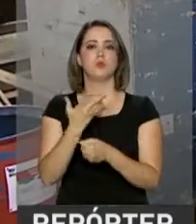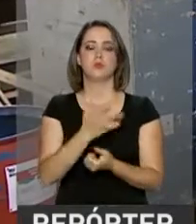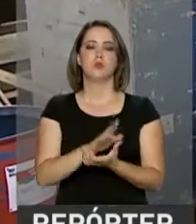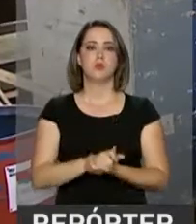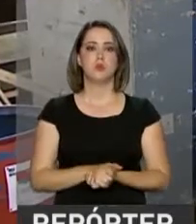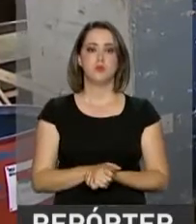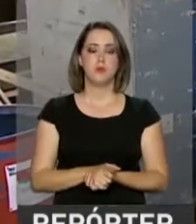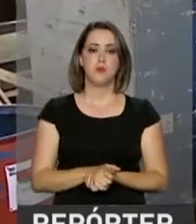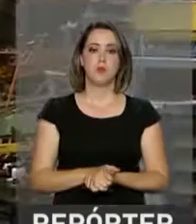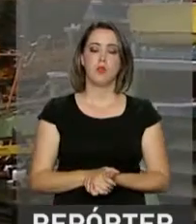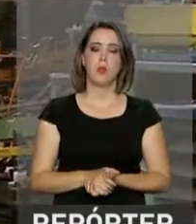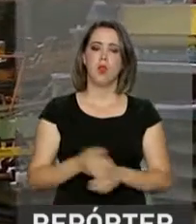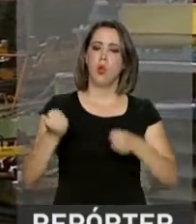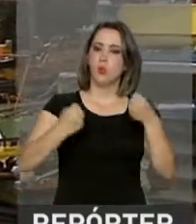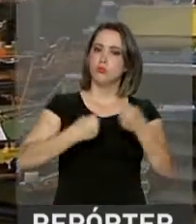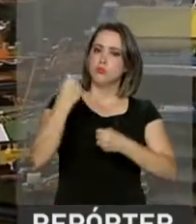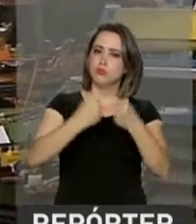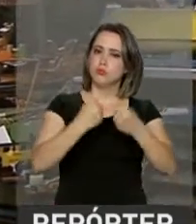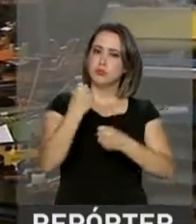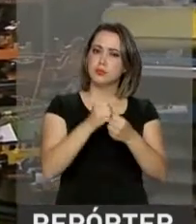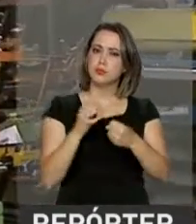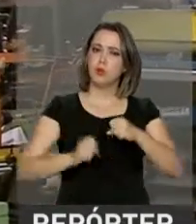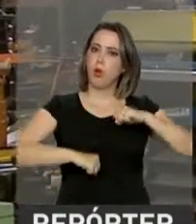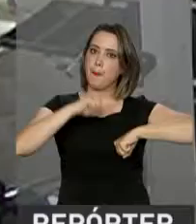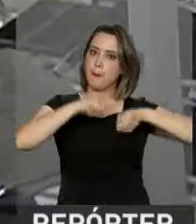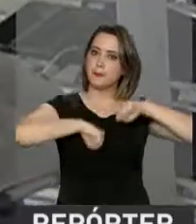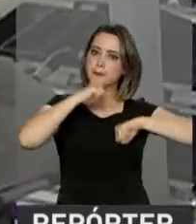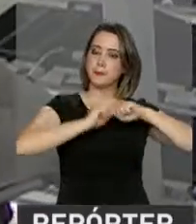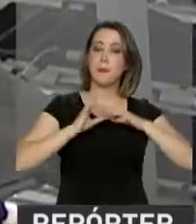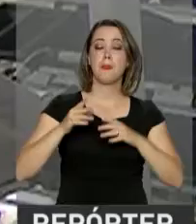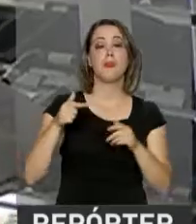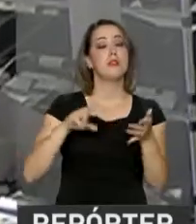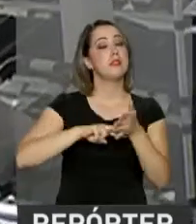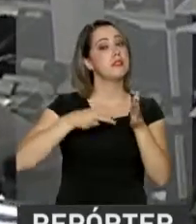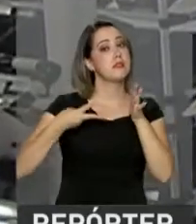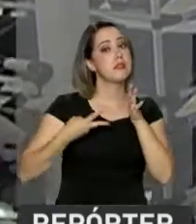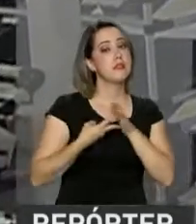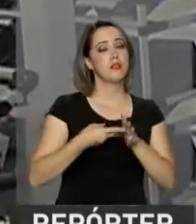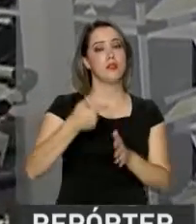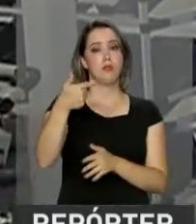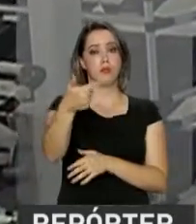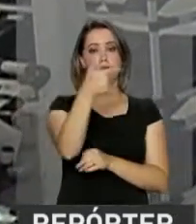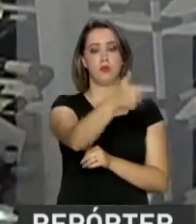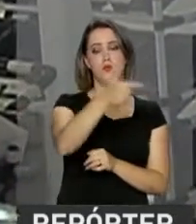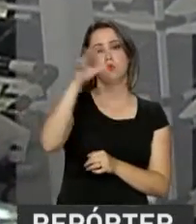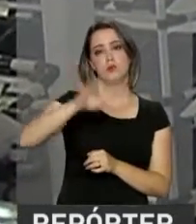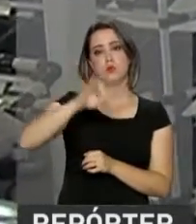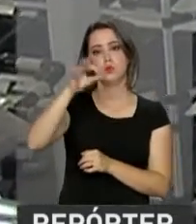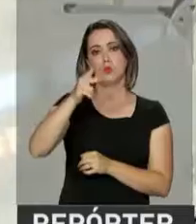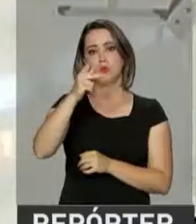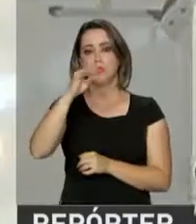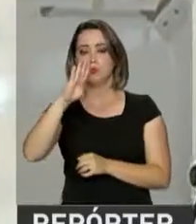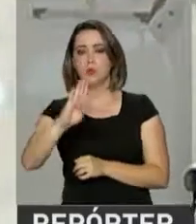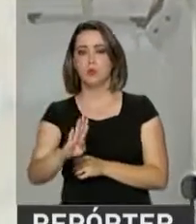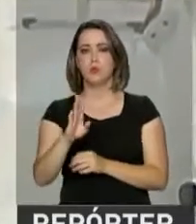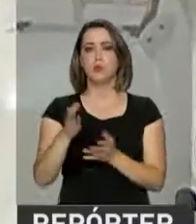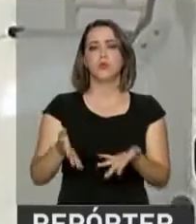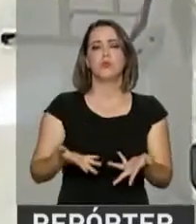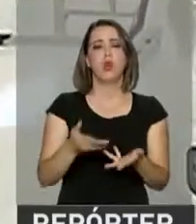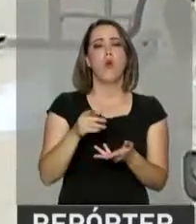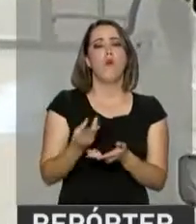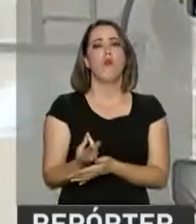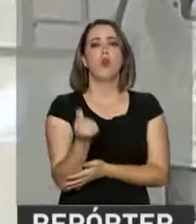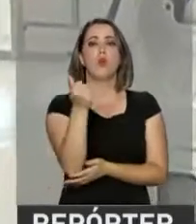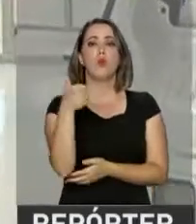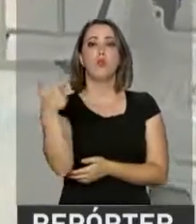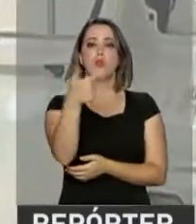a indústria automotiva representa 22% do produto interno bruto industrial gera 17 bilhões